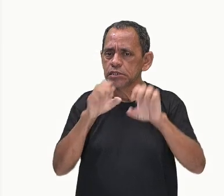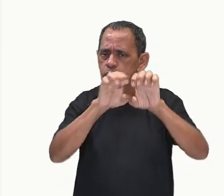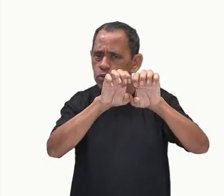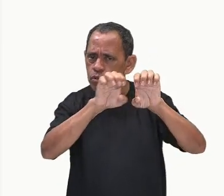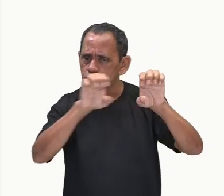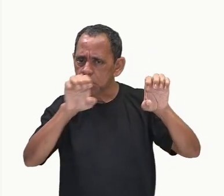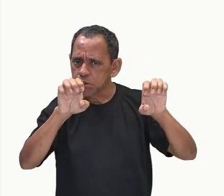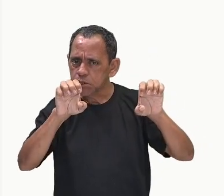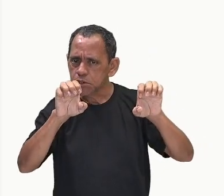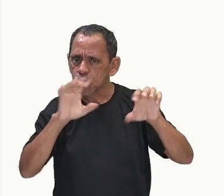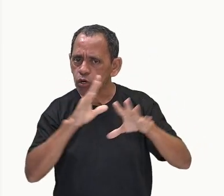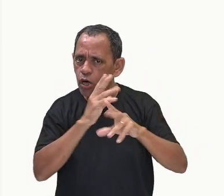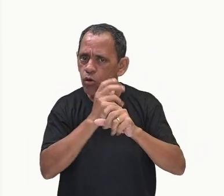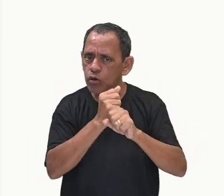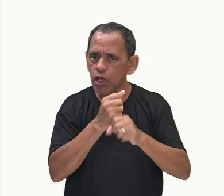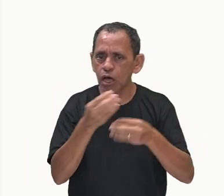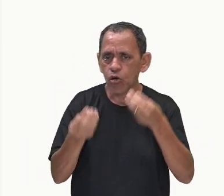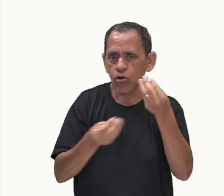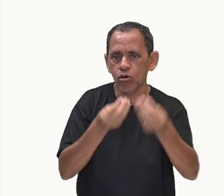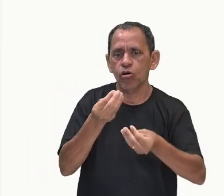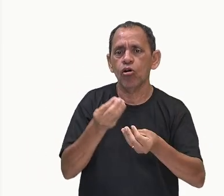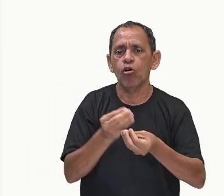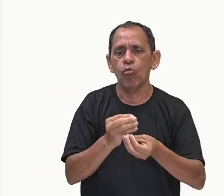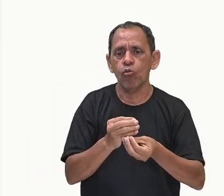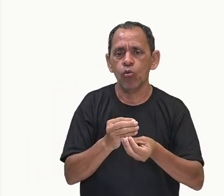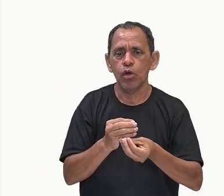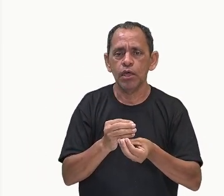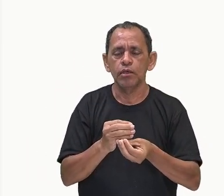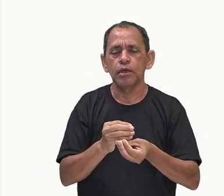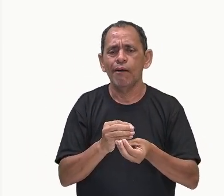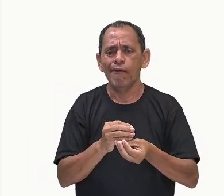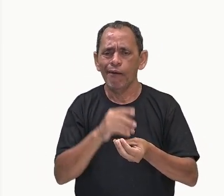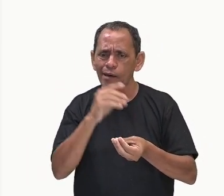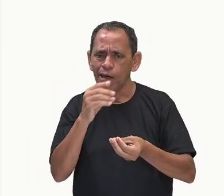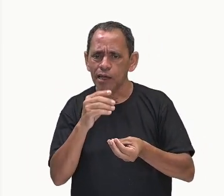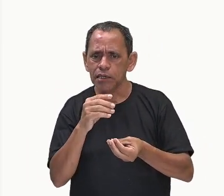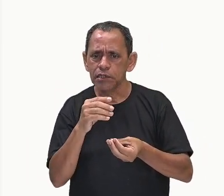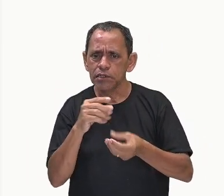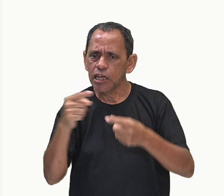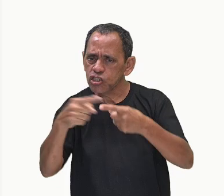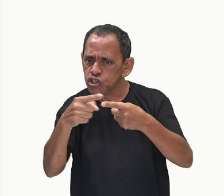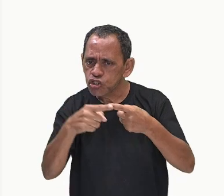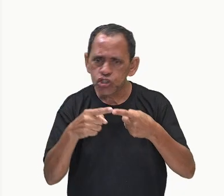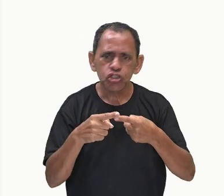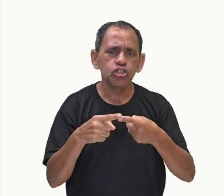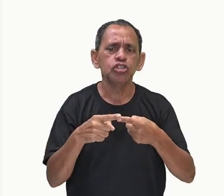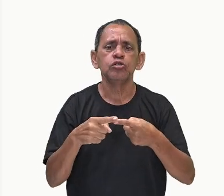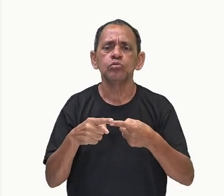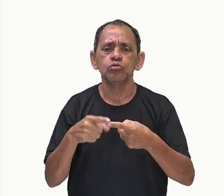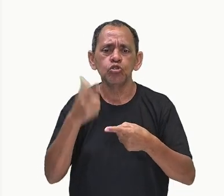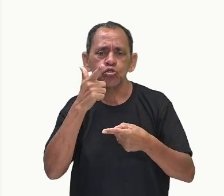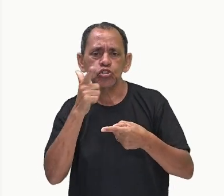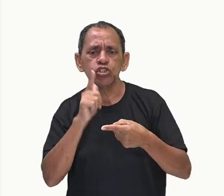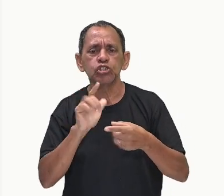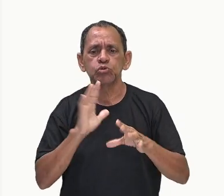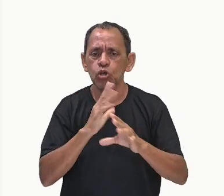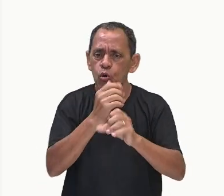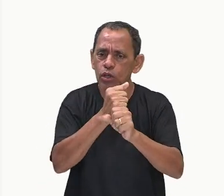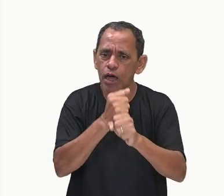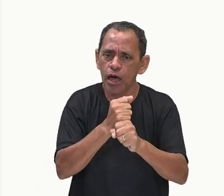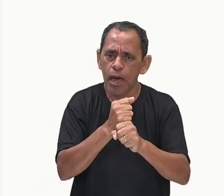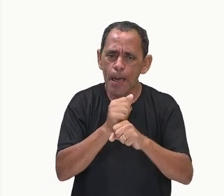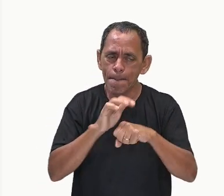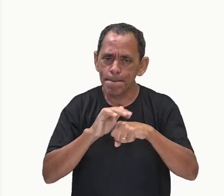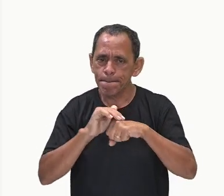mais imediata a área total do cilindro, tá bom? Que é o